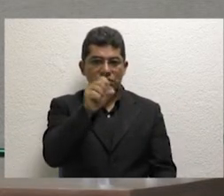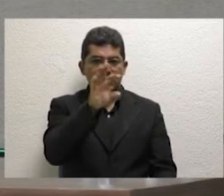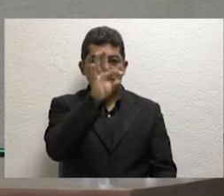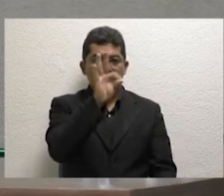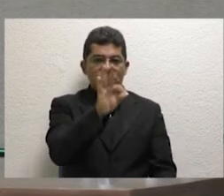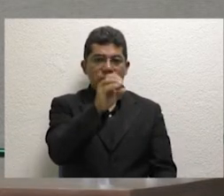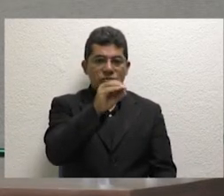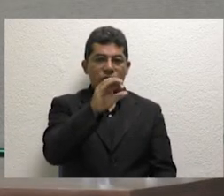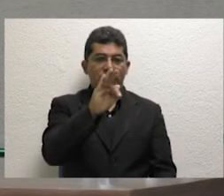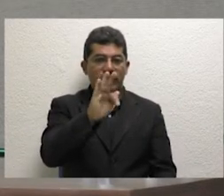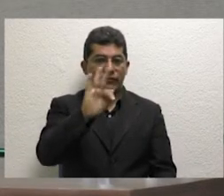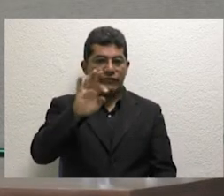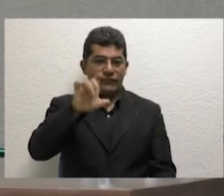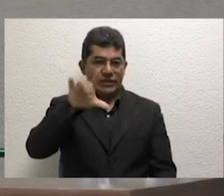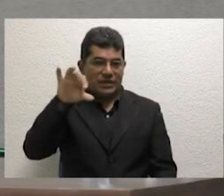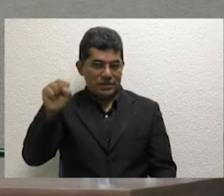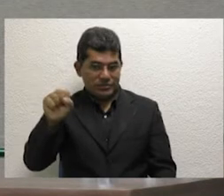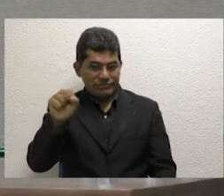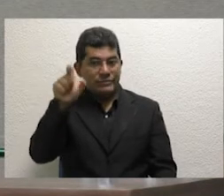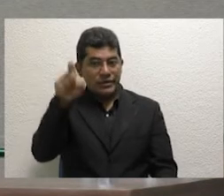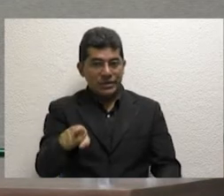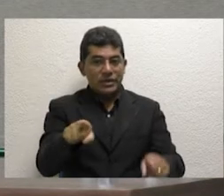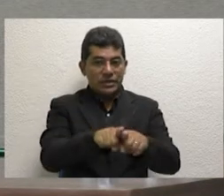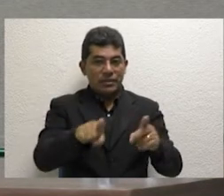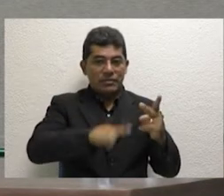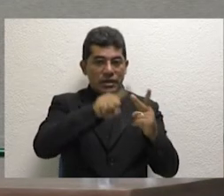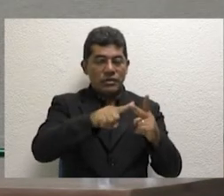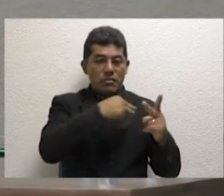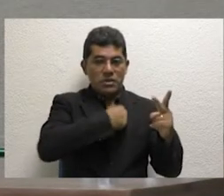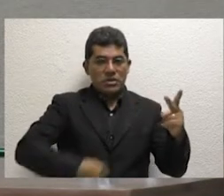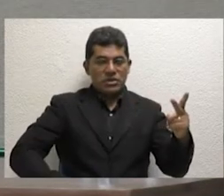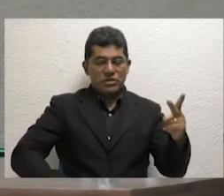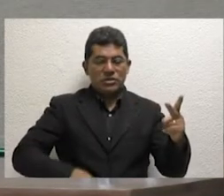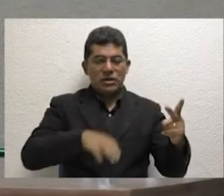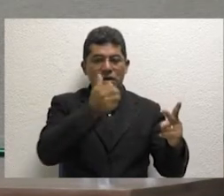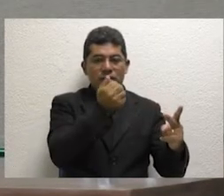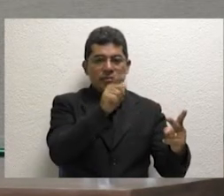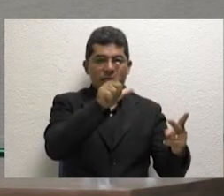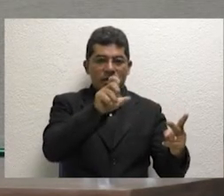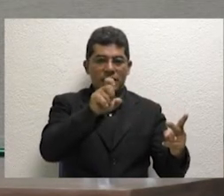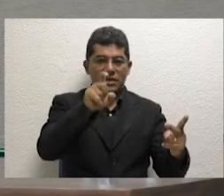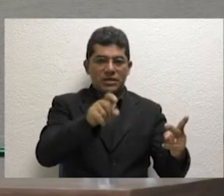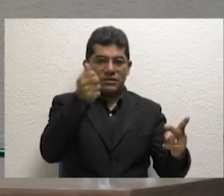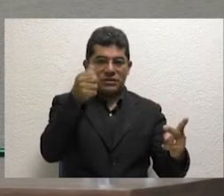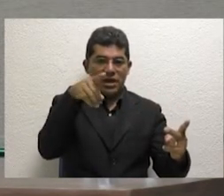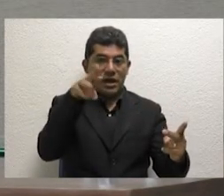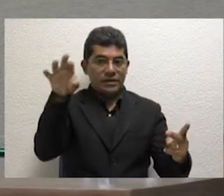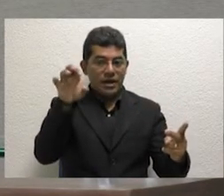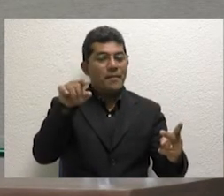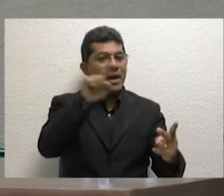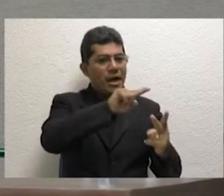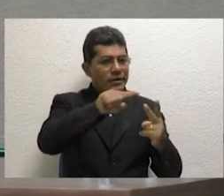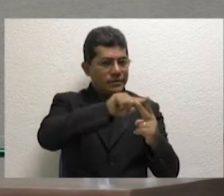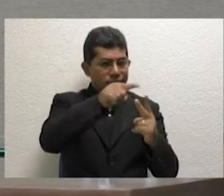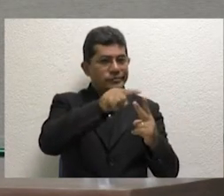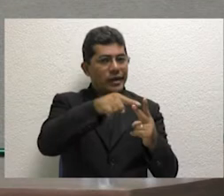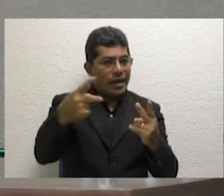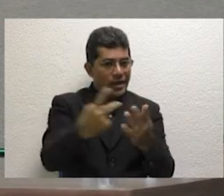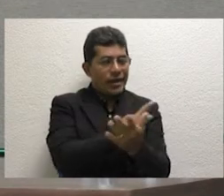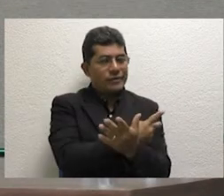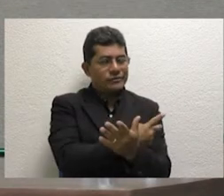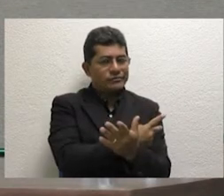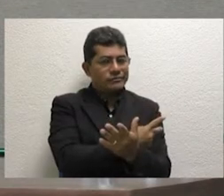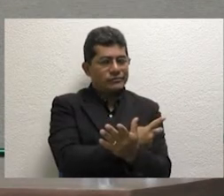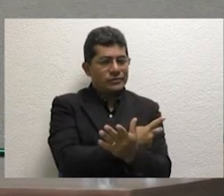na personalidade do ministro Alexandre de Moraes. Mas eles estão equivocados, eles